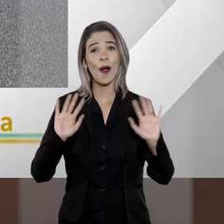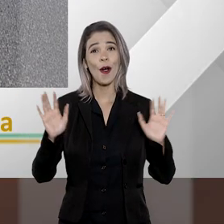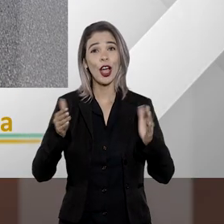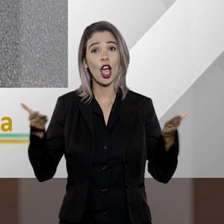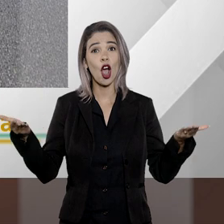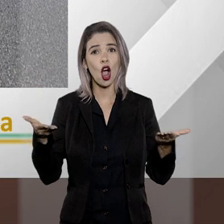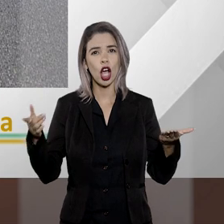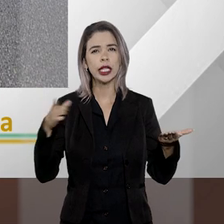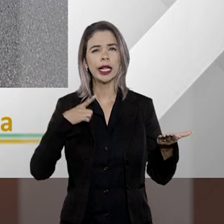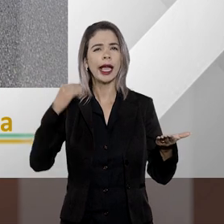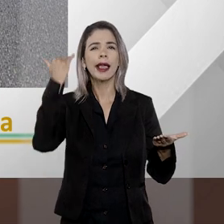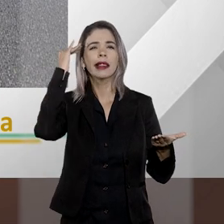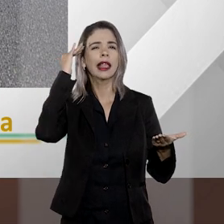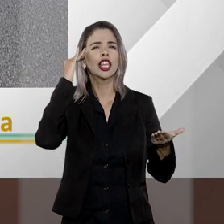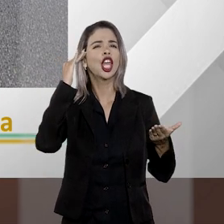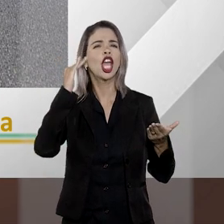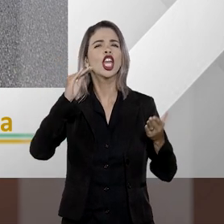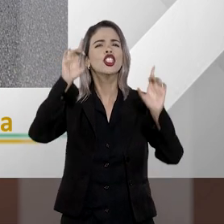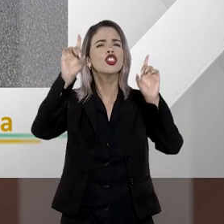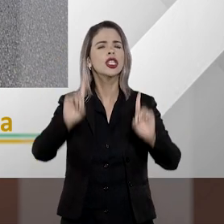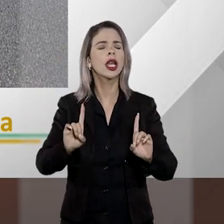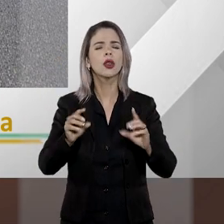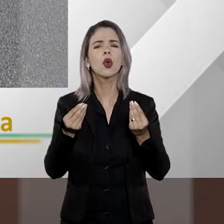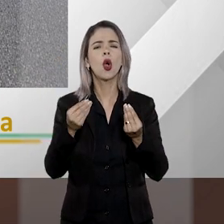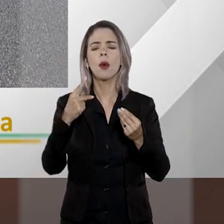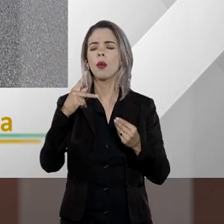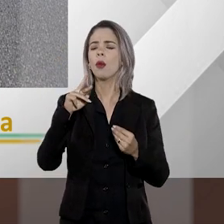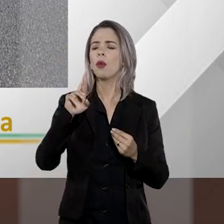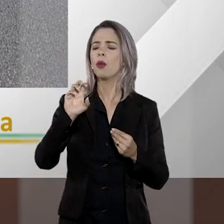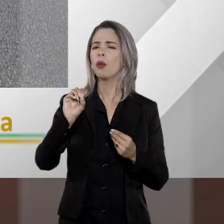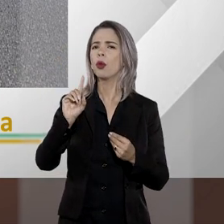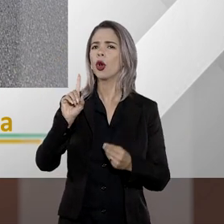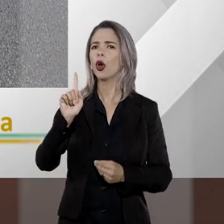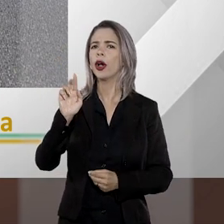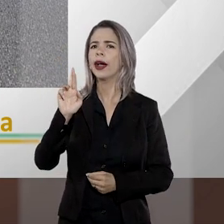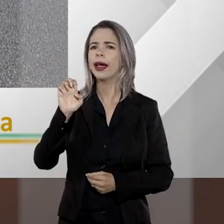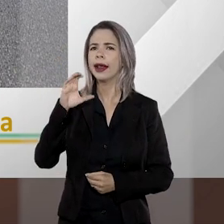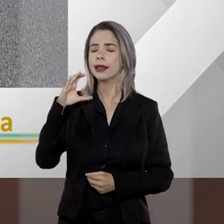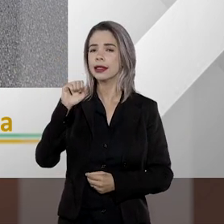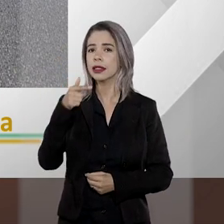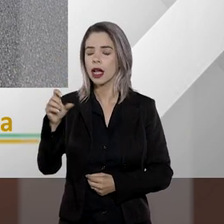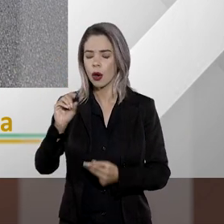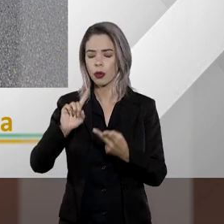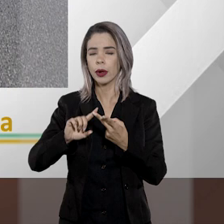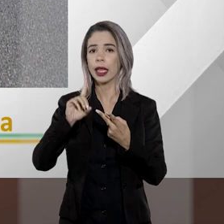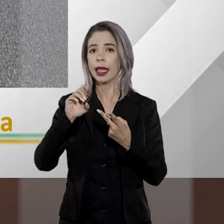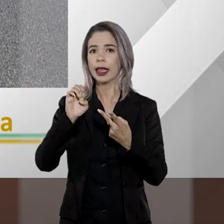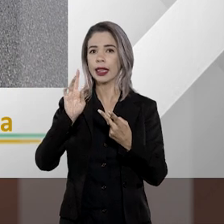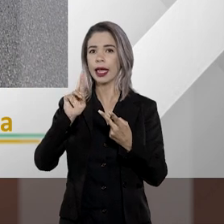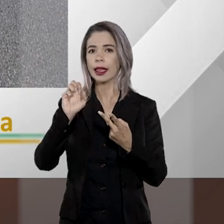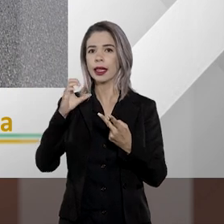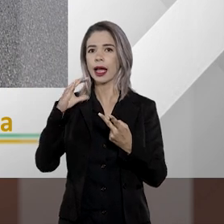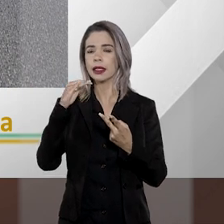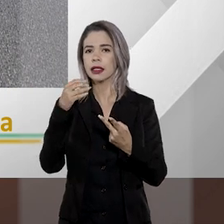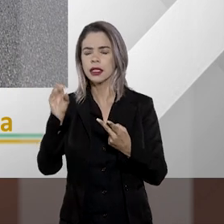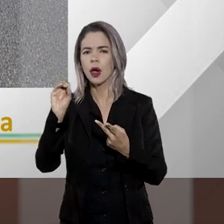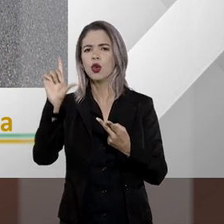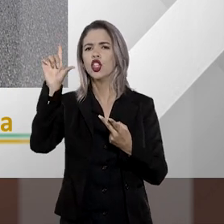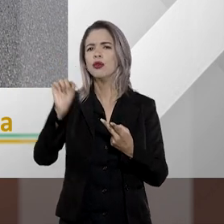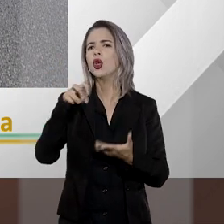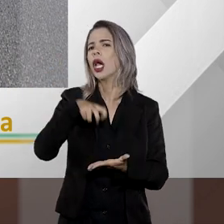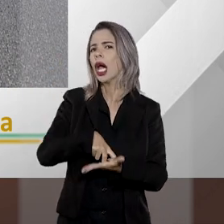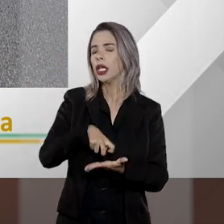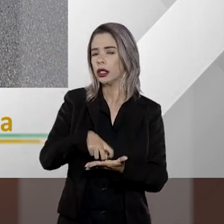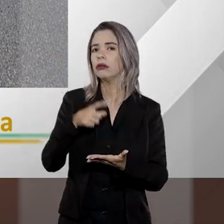Olá, pessoal. Hoje nós vamos entender direito sobre a progressão de regime, a detração e a remissão da pena.